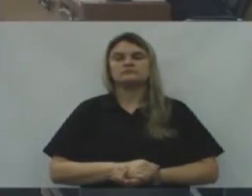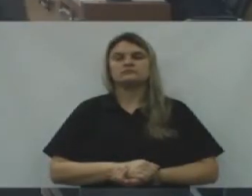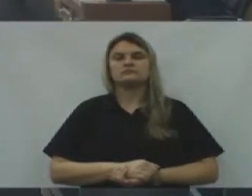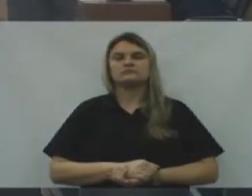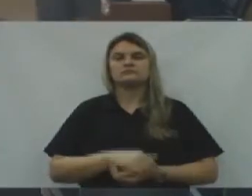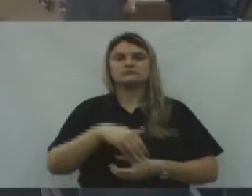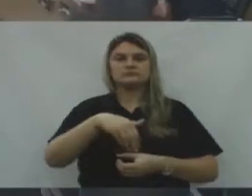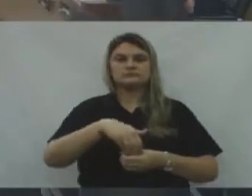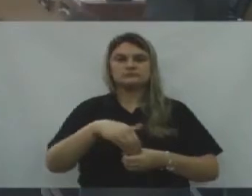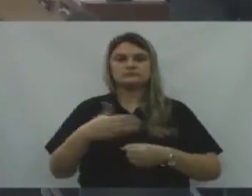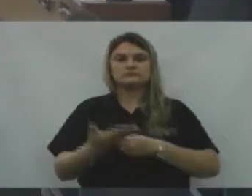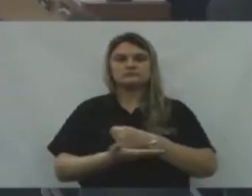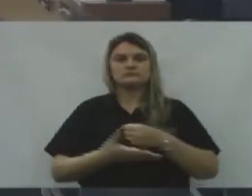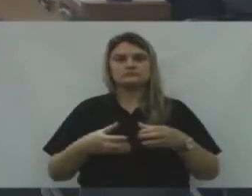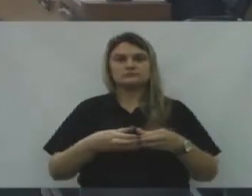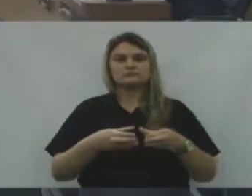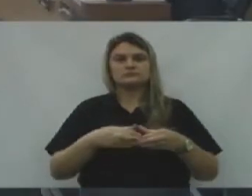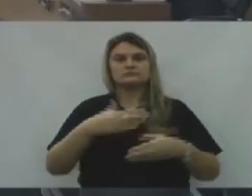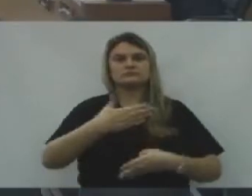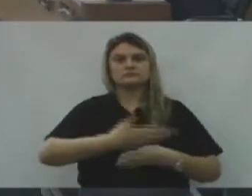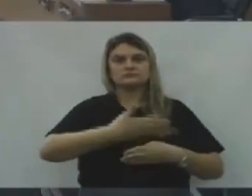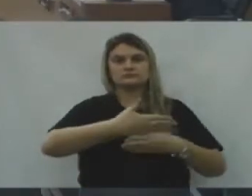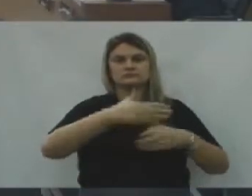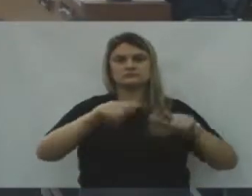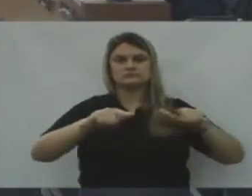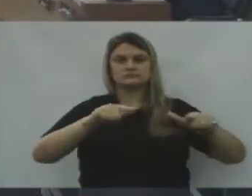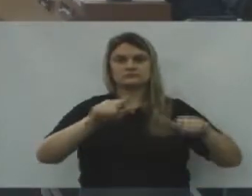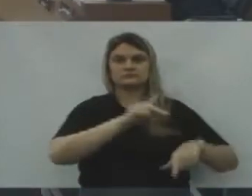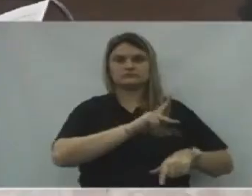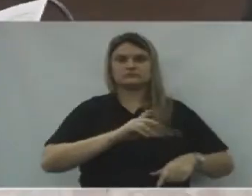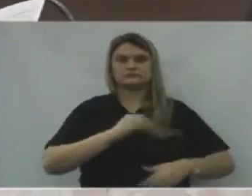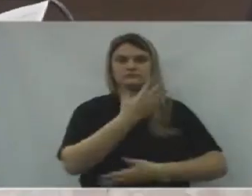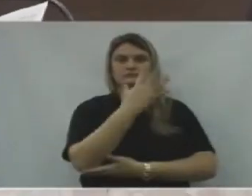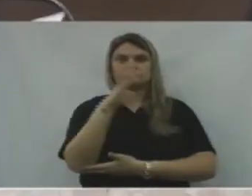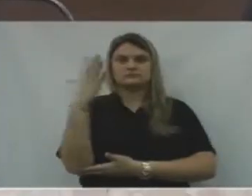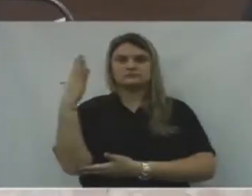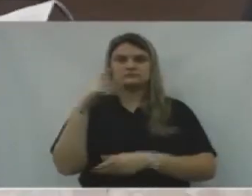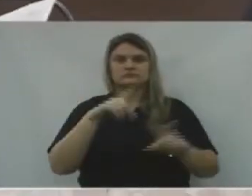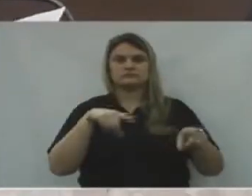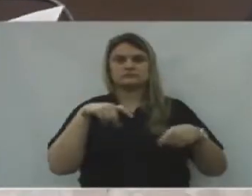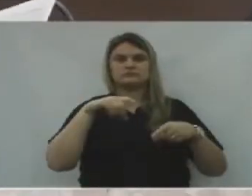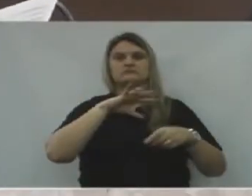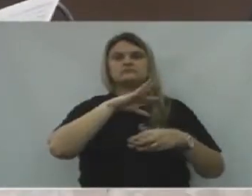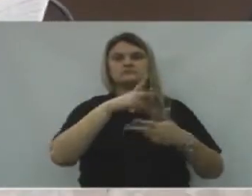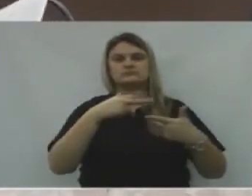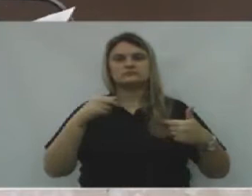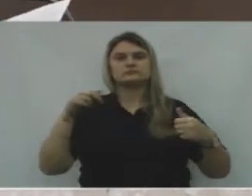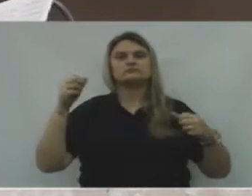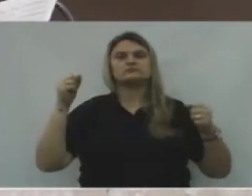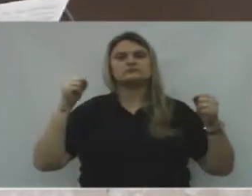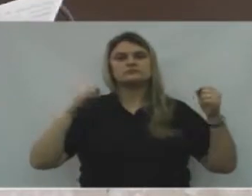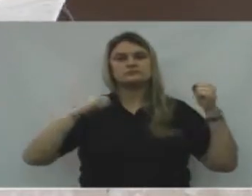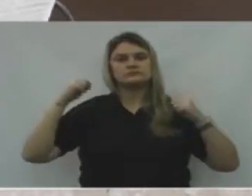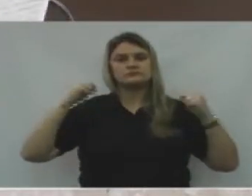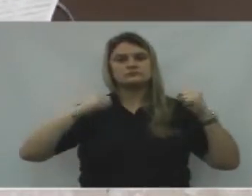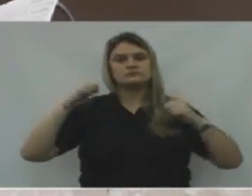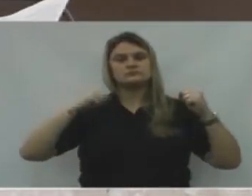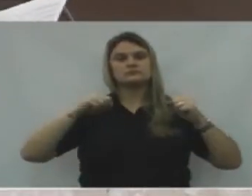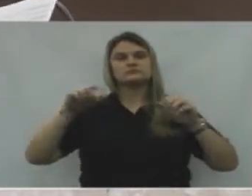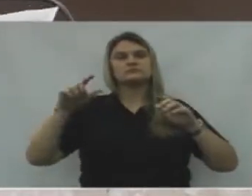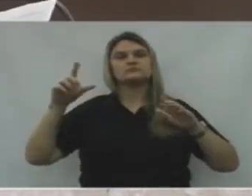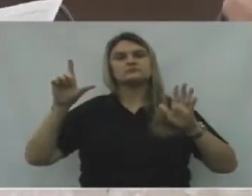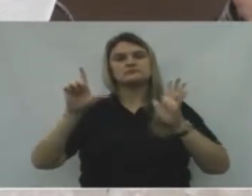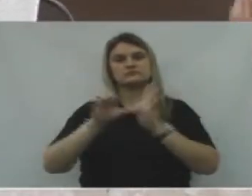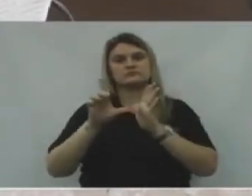Votação do parecer fundamentado Da Comissão de Obras, Serviços Públicos, Meio Ambiente, Agricultura, Pecuária, Indústria, Comércio e Turismo, Favorável ao projeto de lei